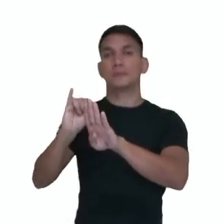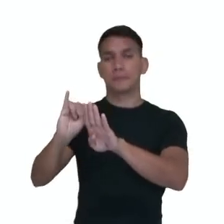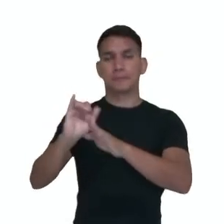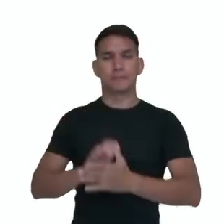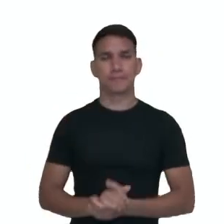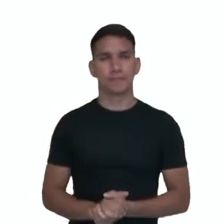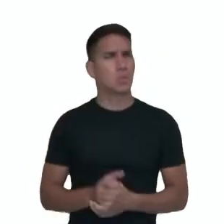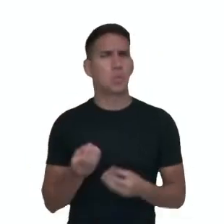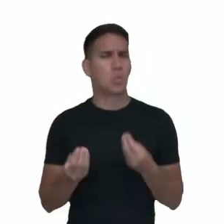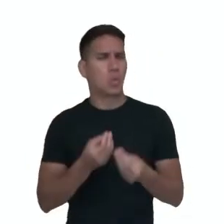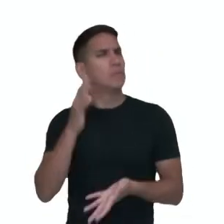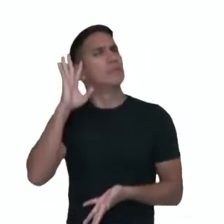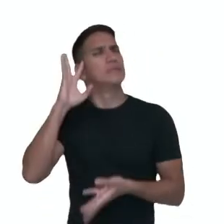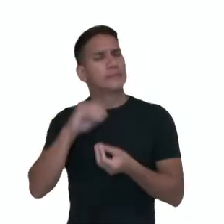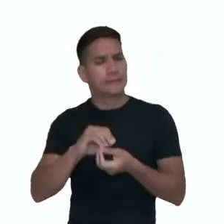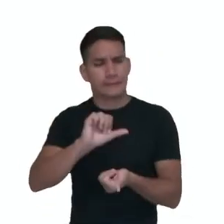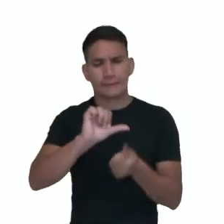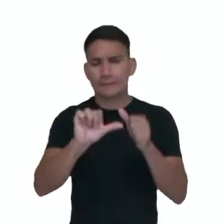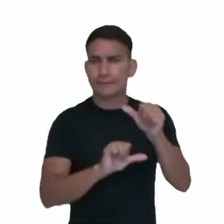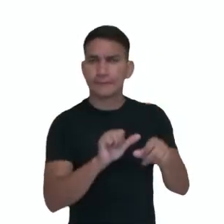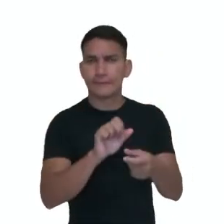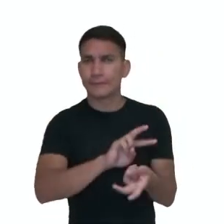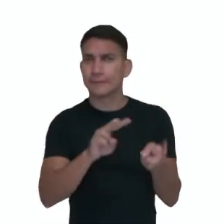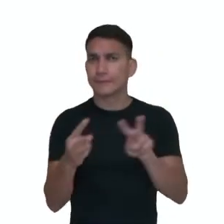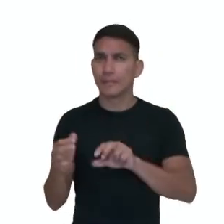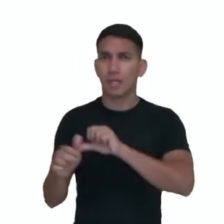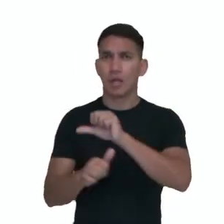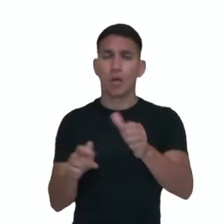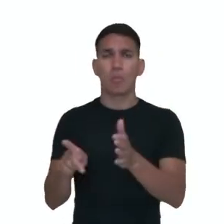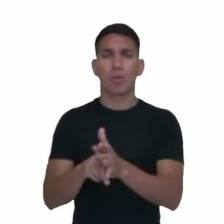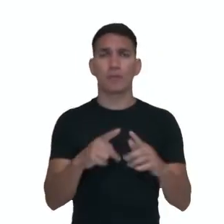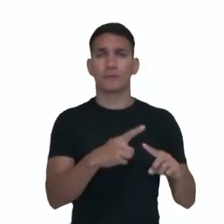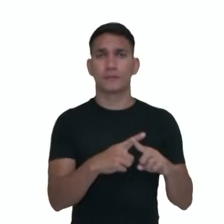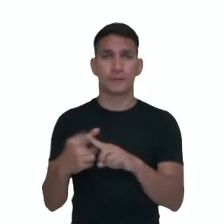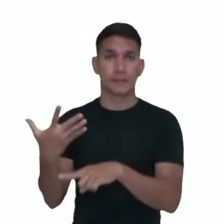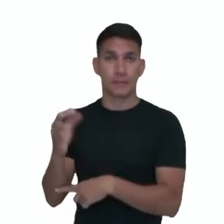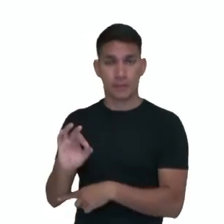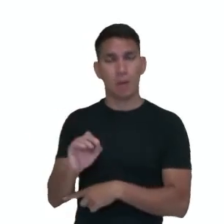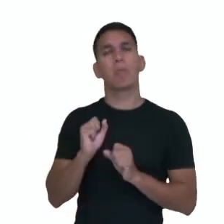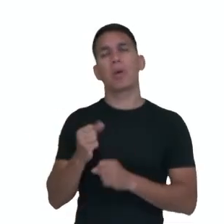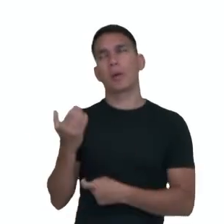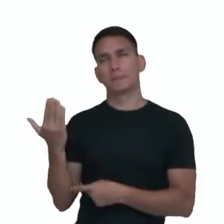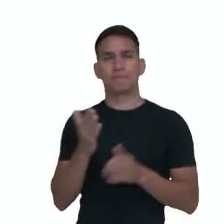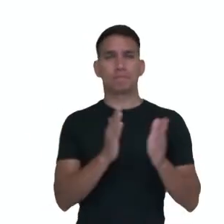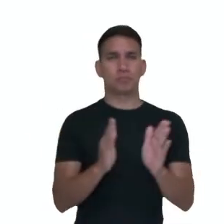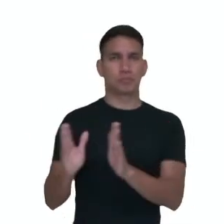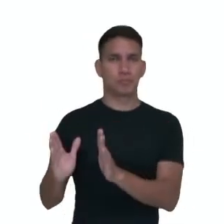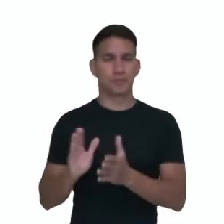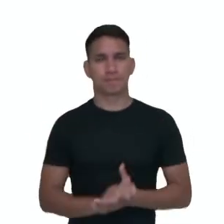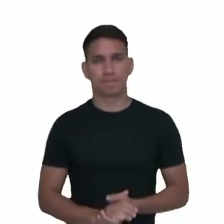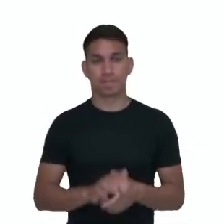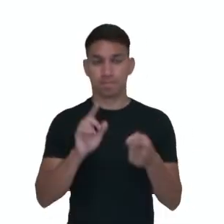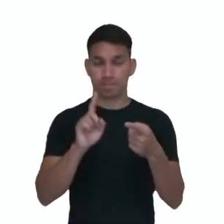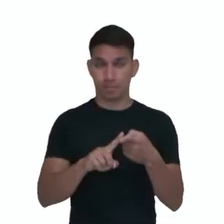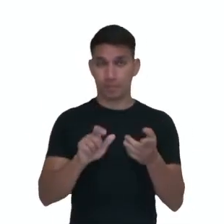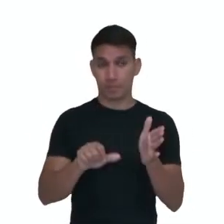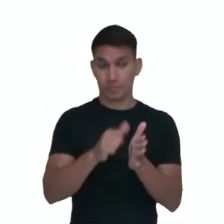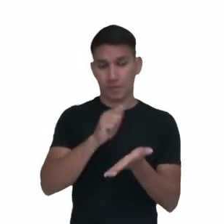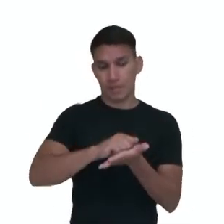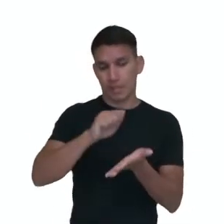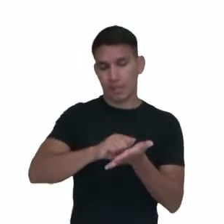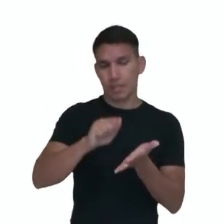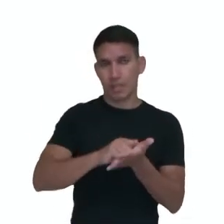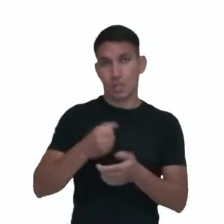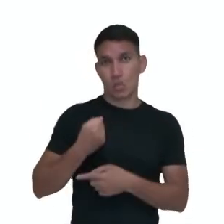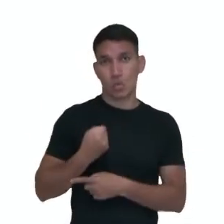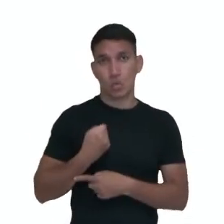Tá? Como que a gente pode transformar um número em uma notação científica? A gente pode seguir esses passos, olha só. Então, escrever um número na forma